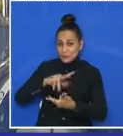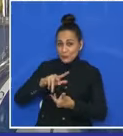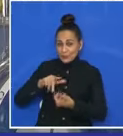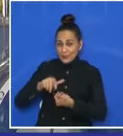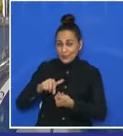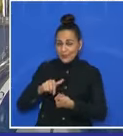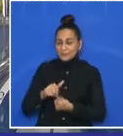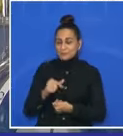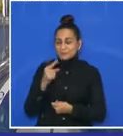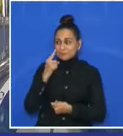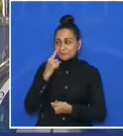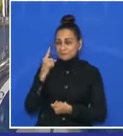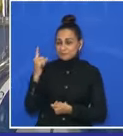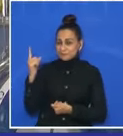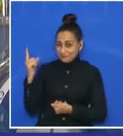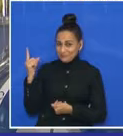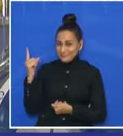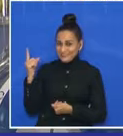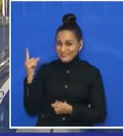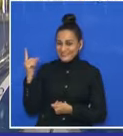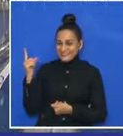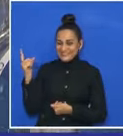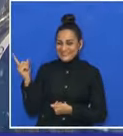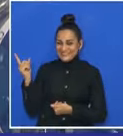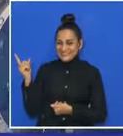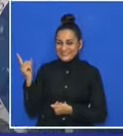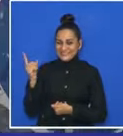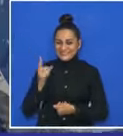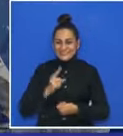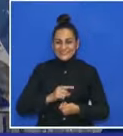bolas posicionadas. Valendo!